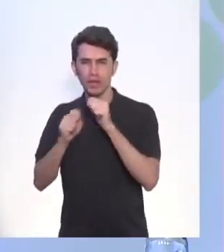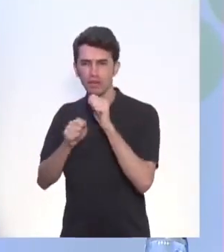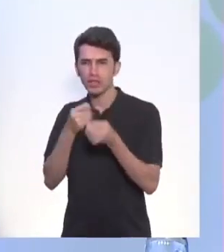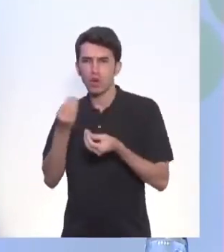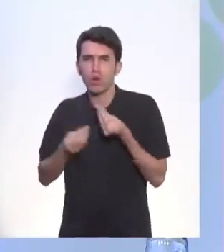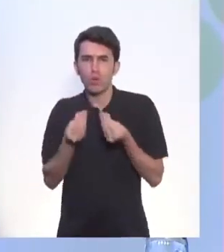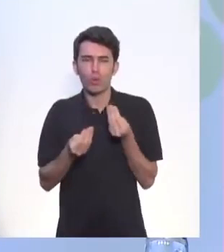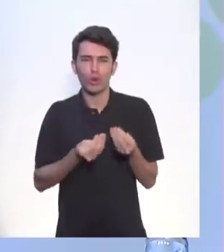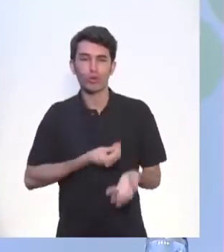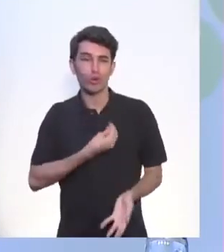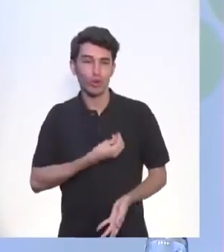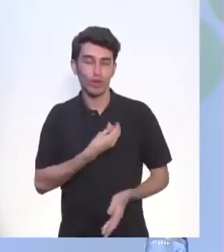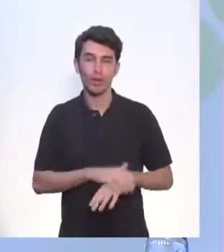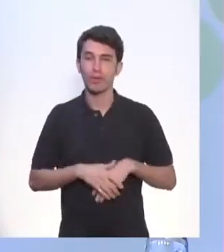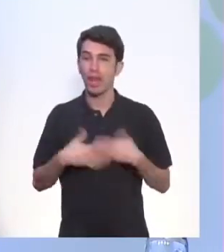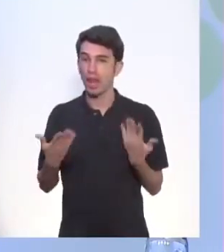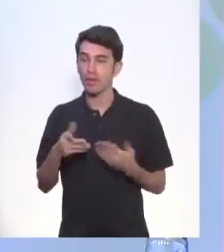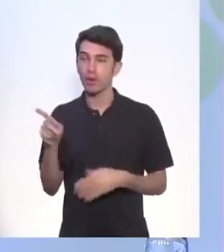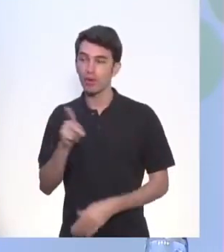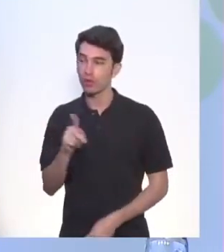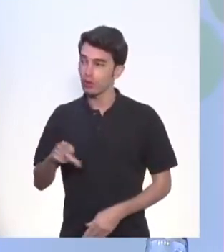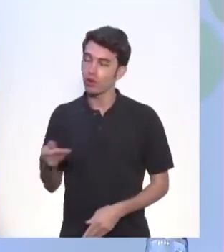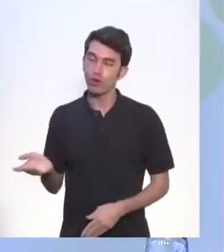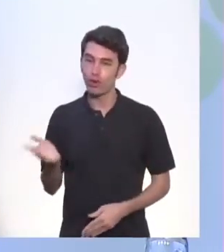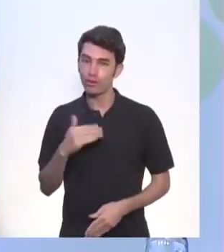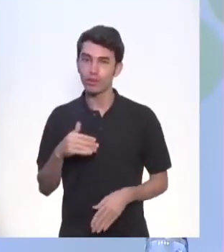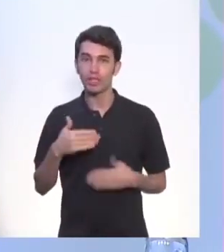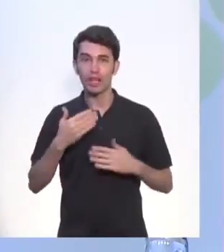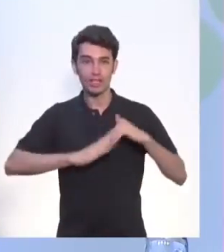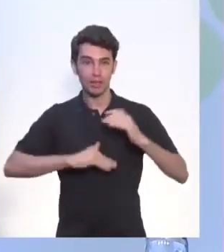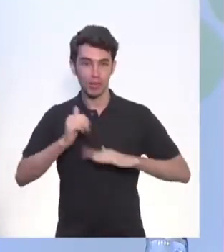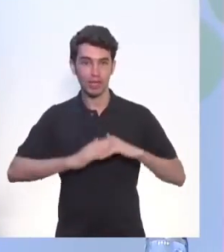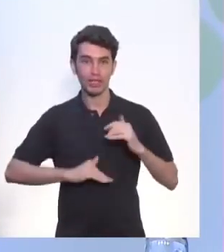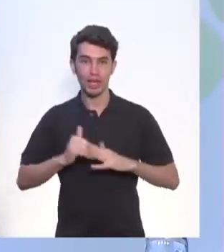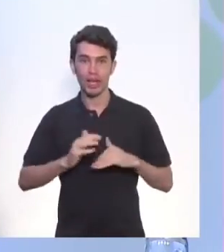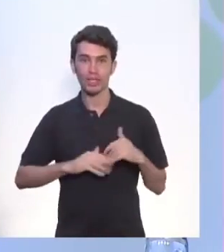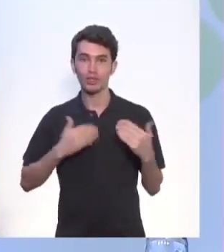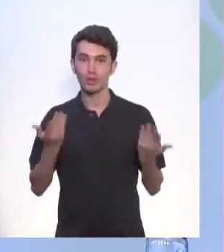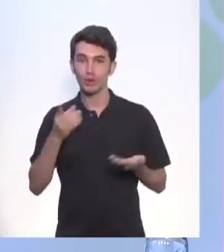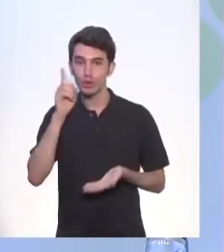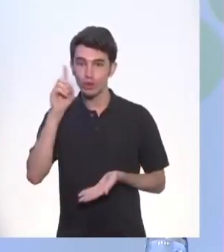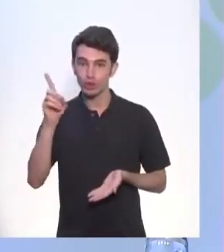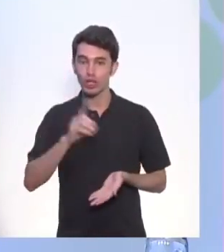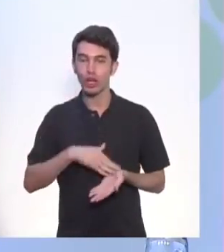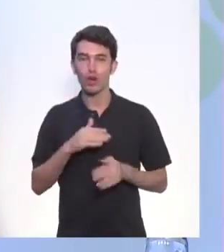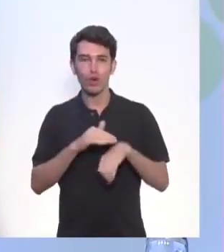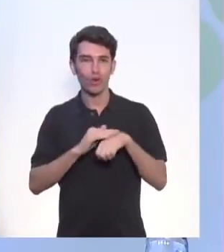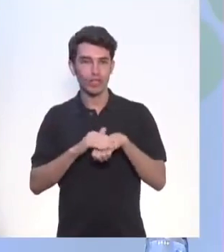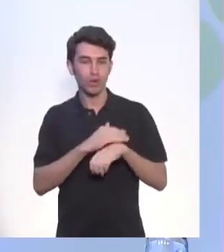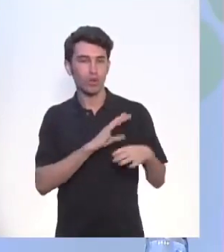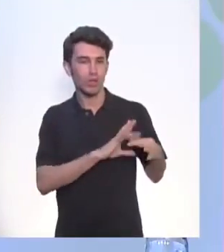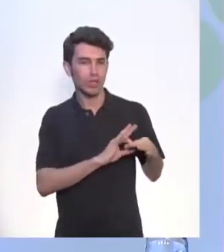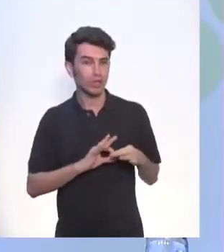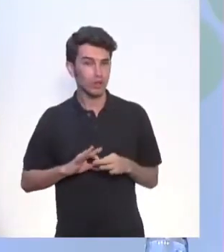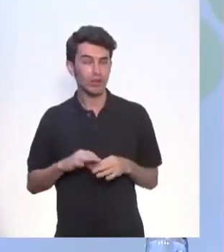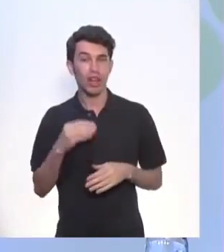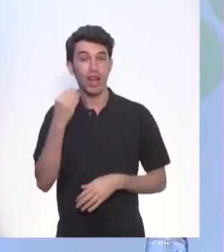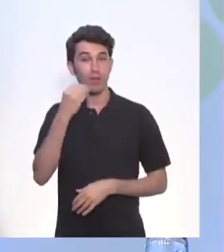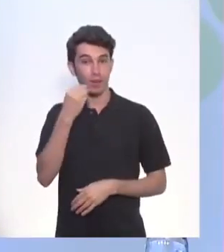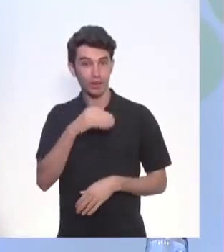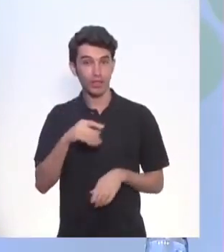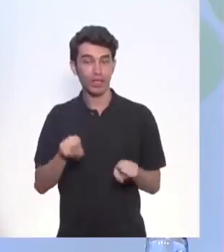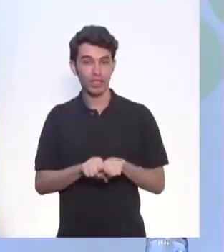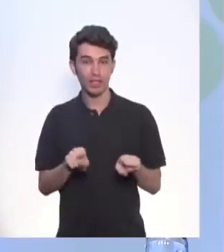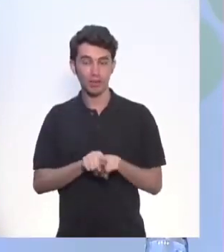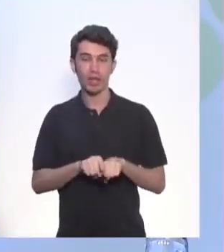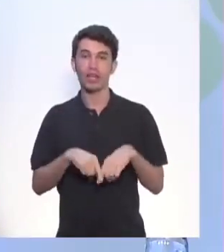funciona uma entrevista? Professor Mauro, então vamos lá as habilidades do nosso dia, falar um pouquinho desse contexto e aproveitar também para